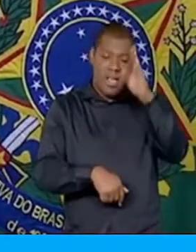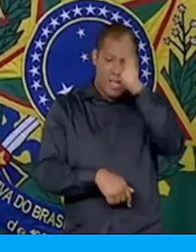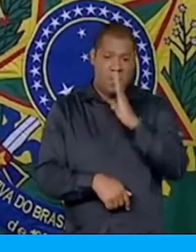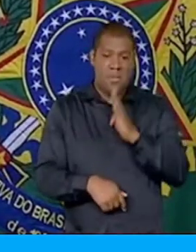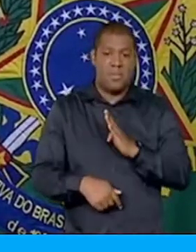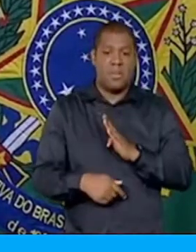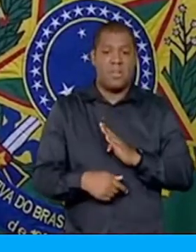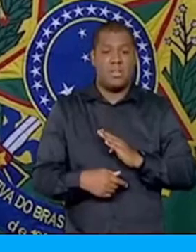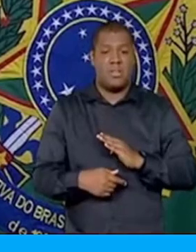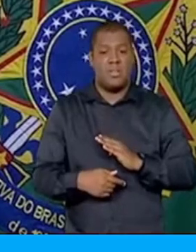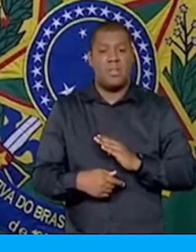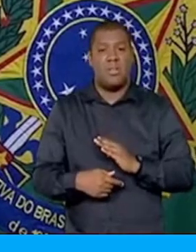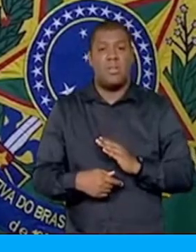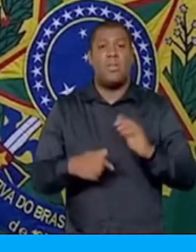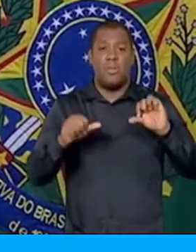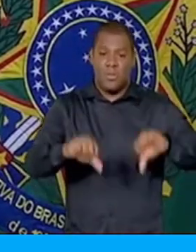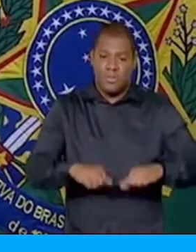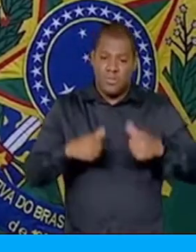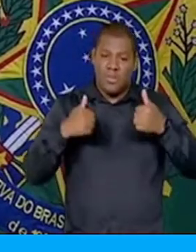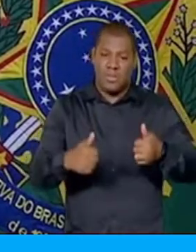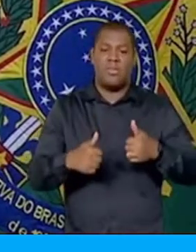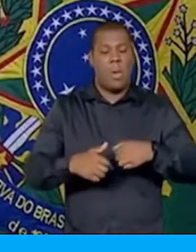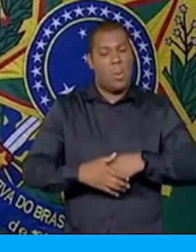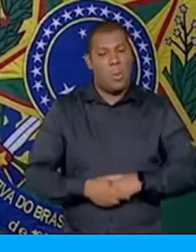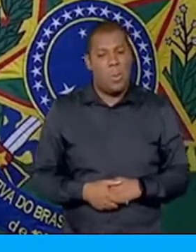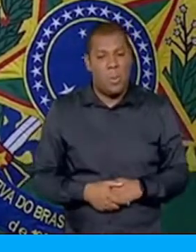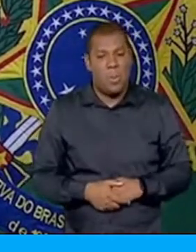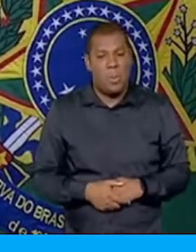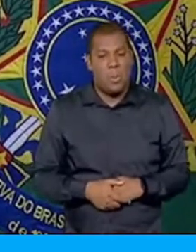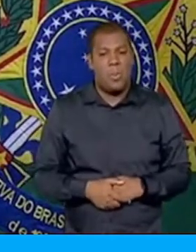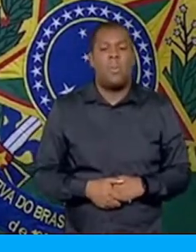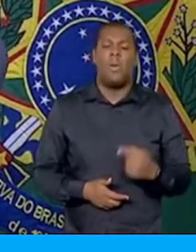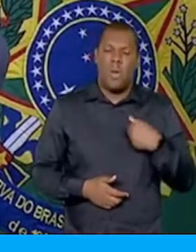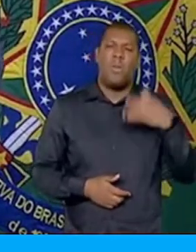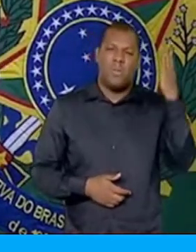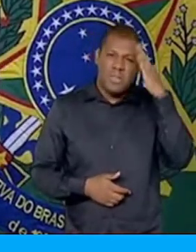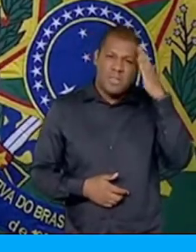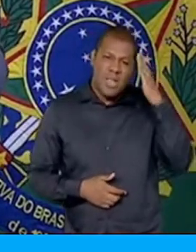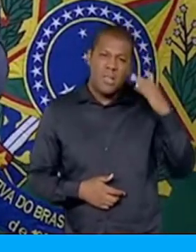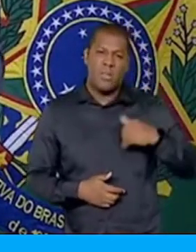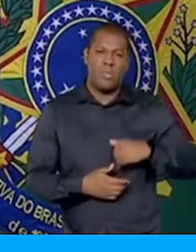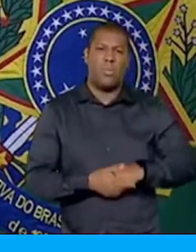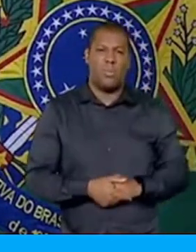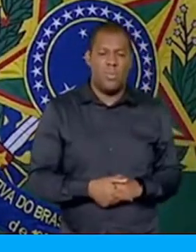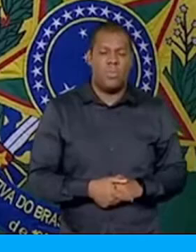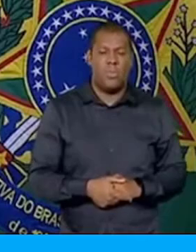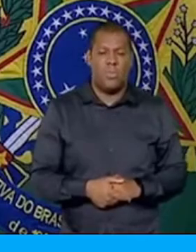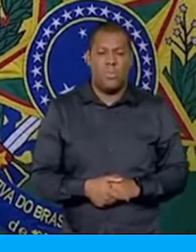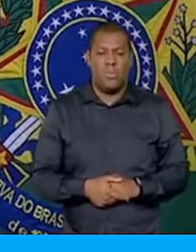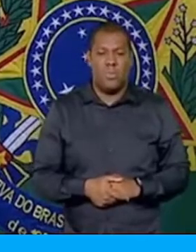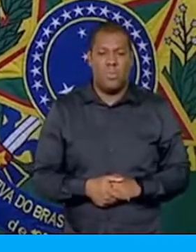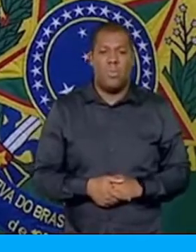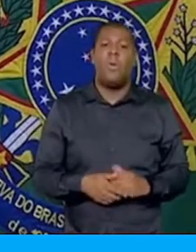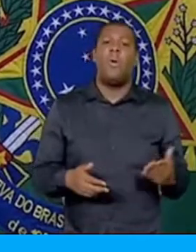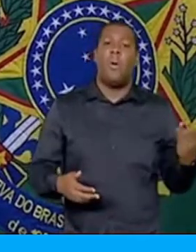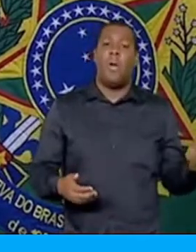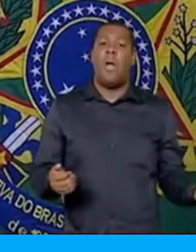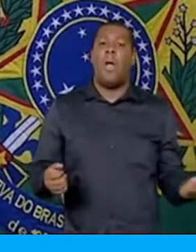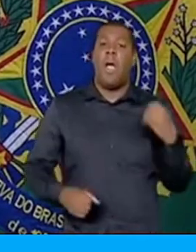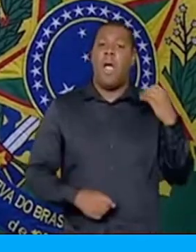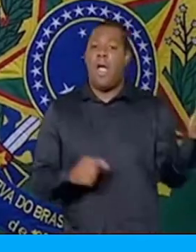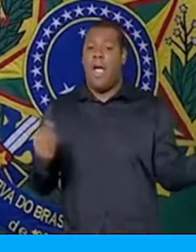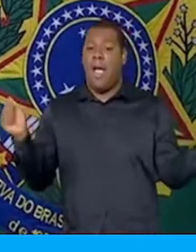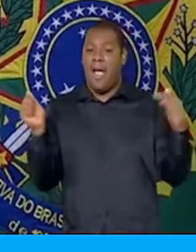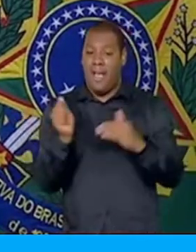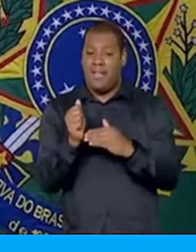nós temos esse compromisso e nós vamos cumprir. Eu tenho certeza que quando chegar ao final do nosso mandato, esse